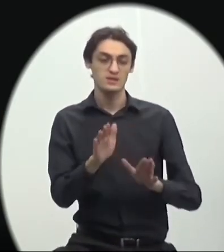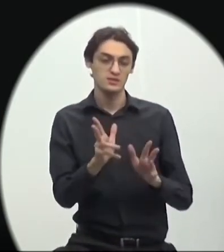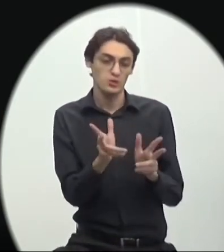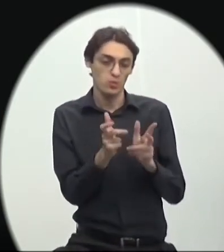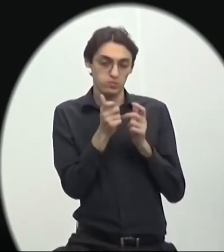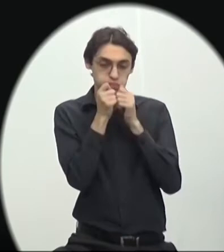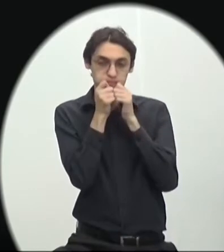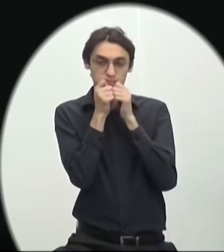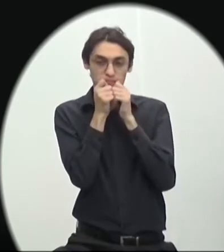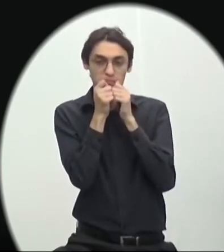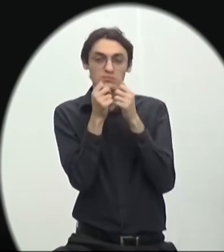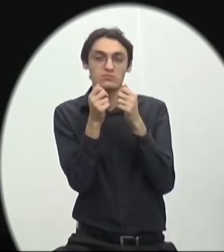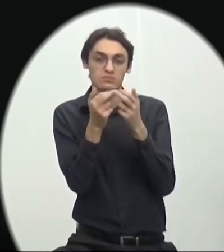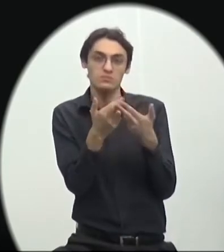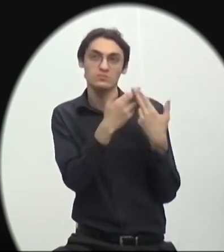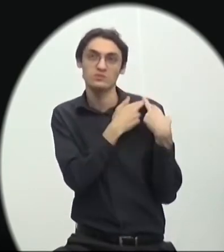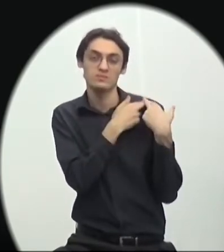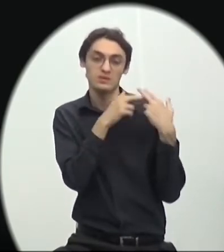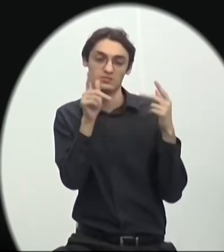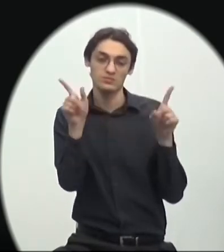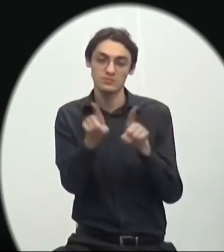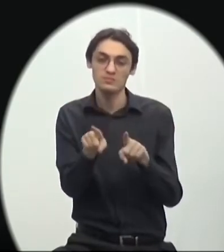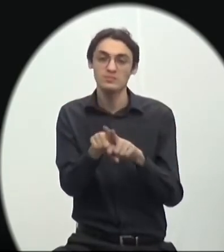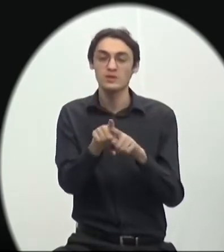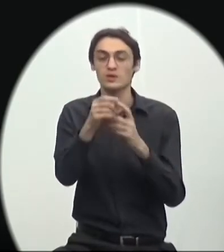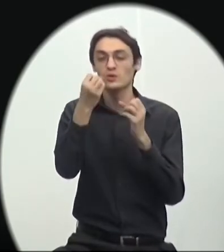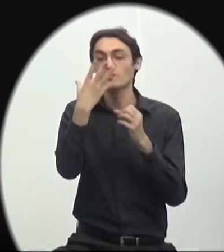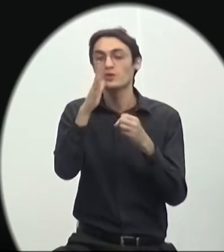responsabilizado. Ok? Boa noite, obrigado.